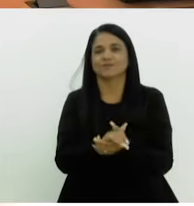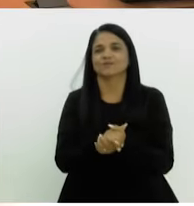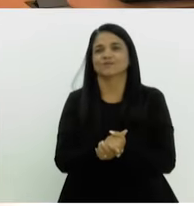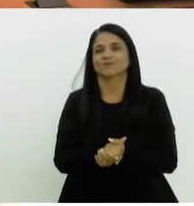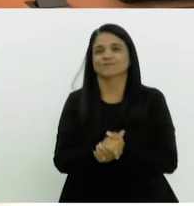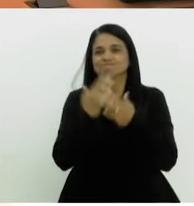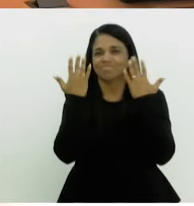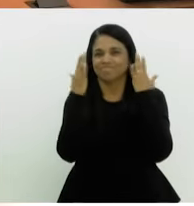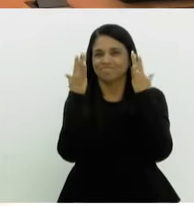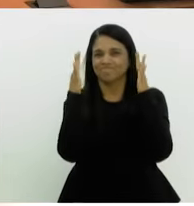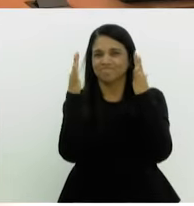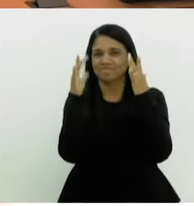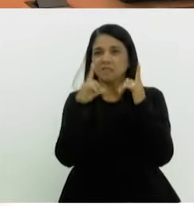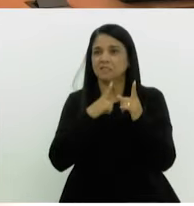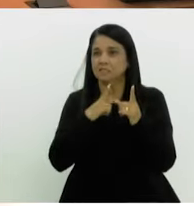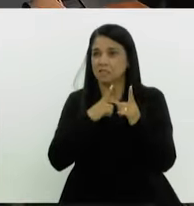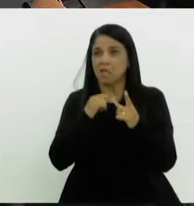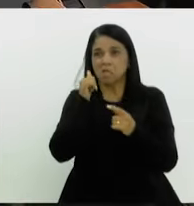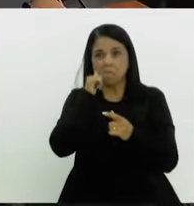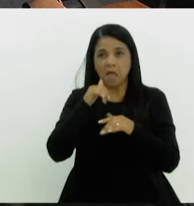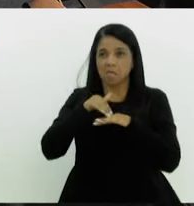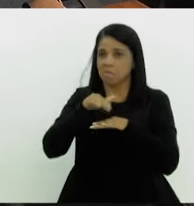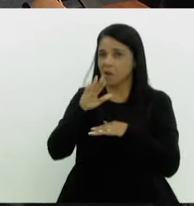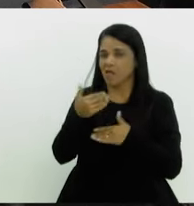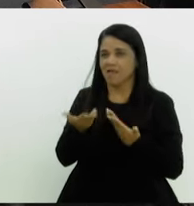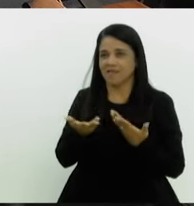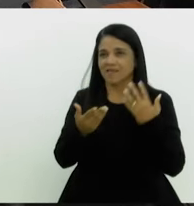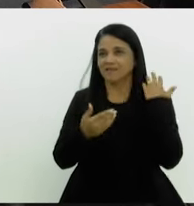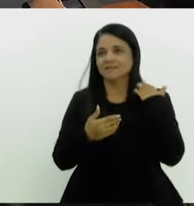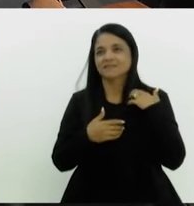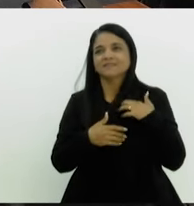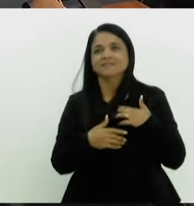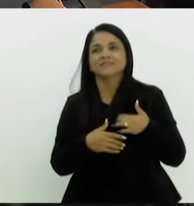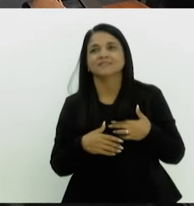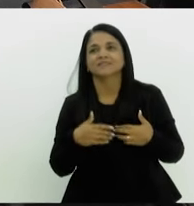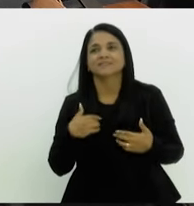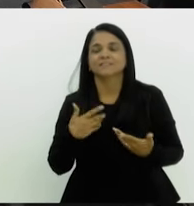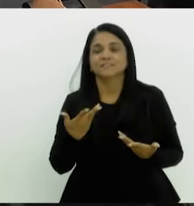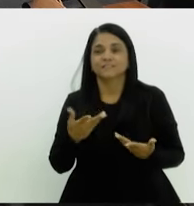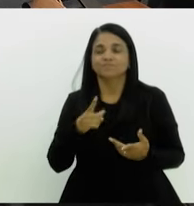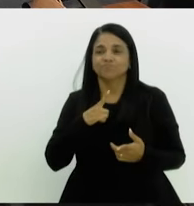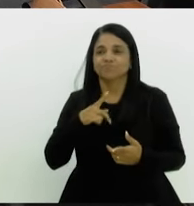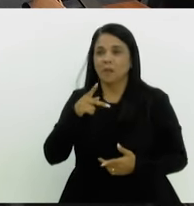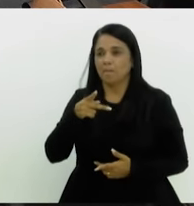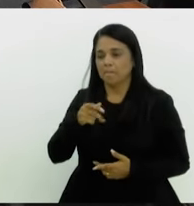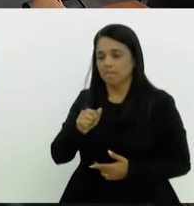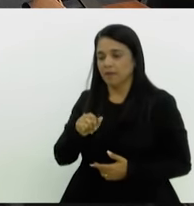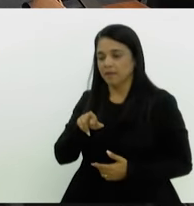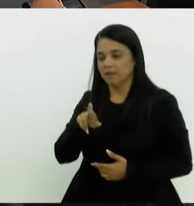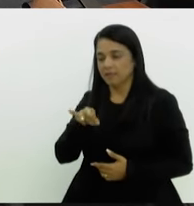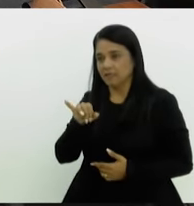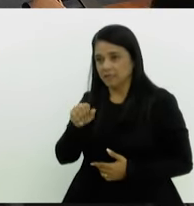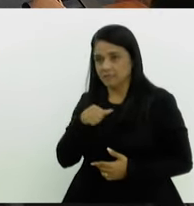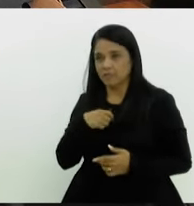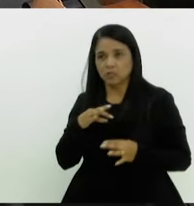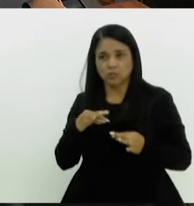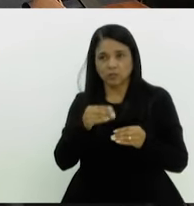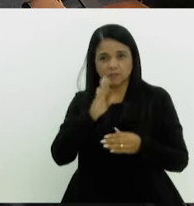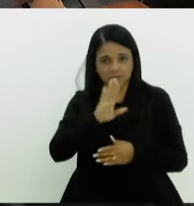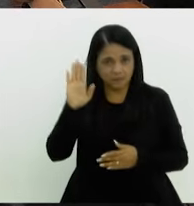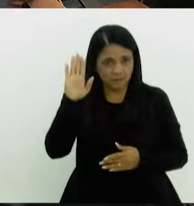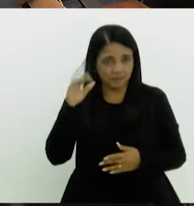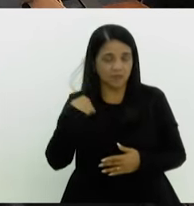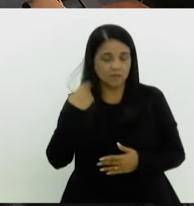todos né mas eu tô vendo que tem todas antes você anunciar a próxima é só dizer Patrícia e também falar com todas as vereadoras as candidatas todas essas